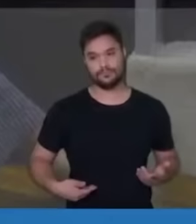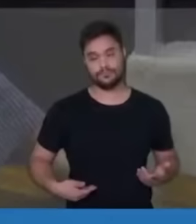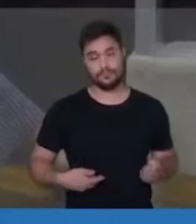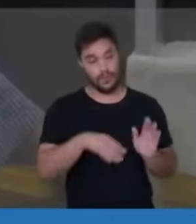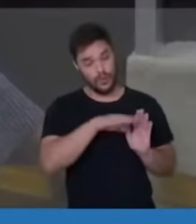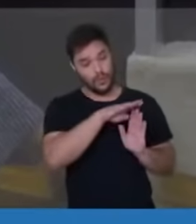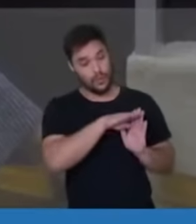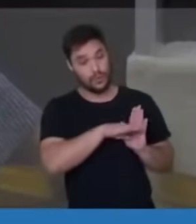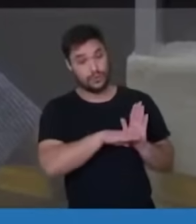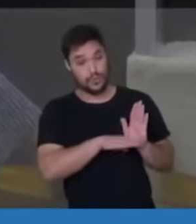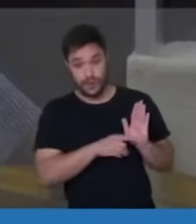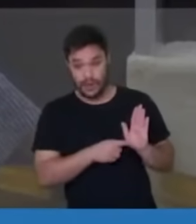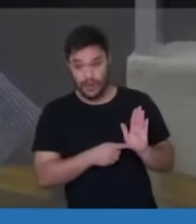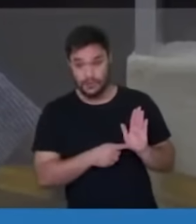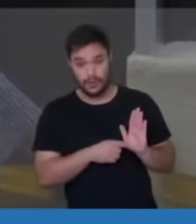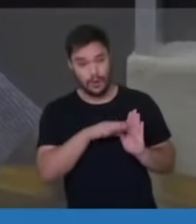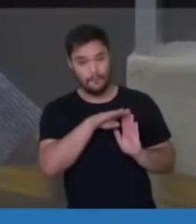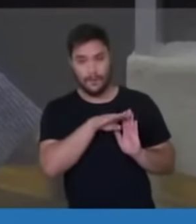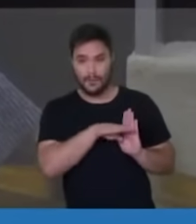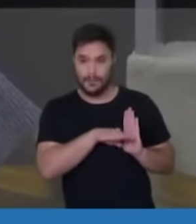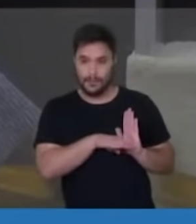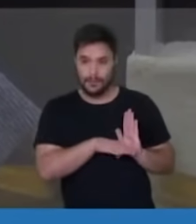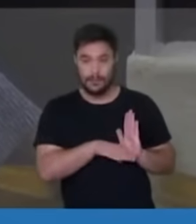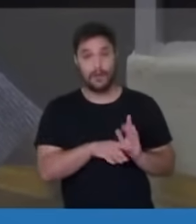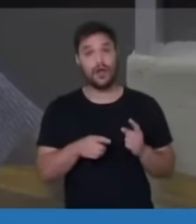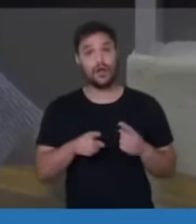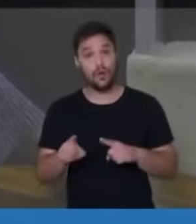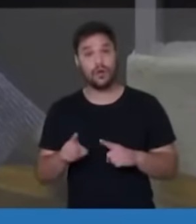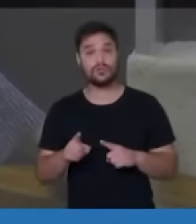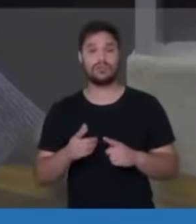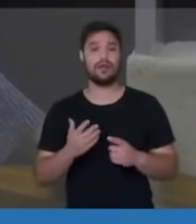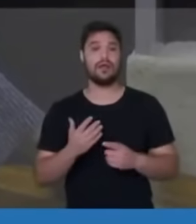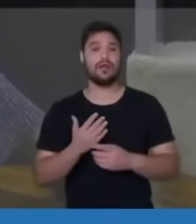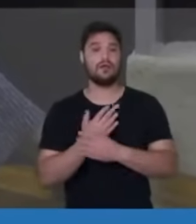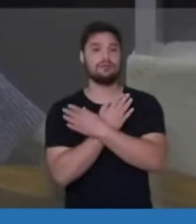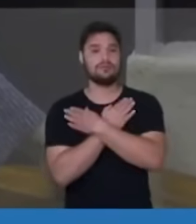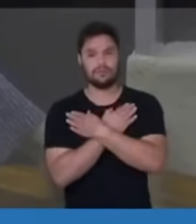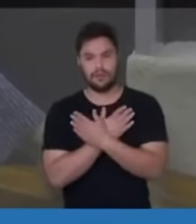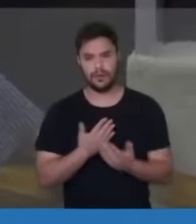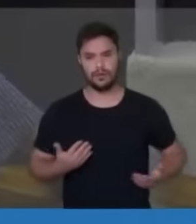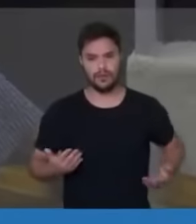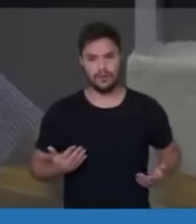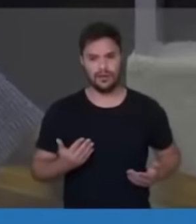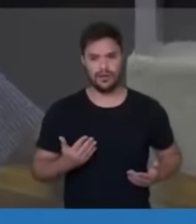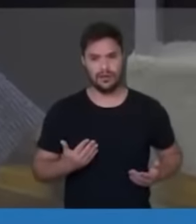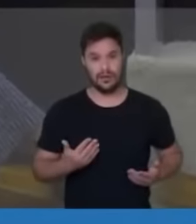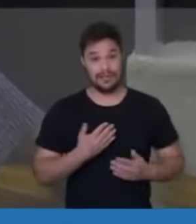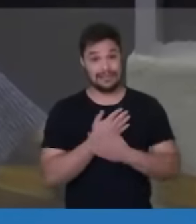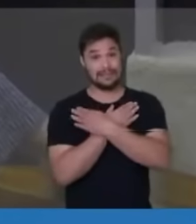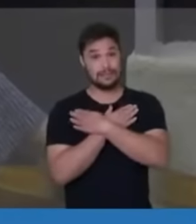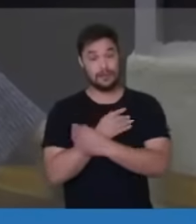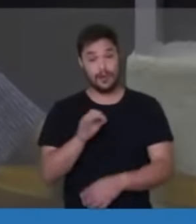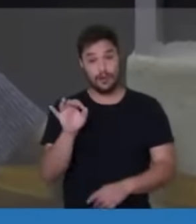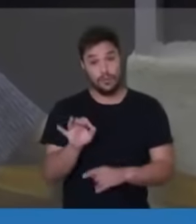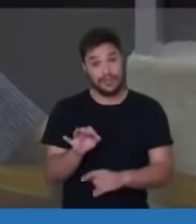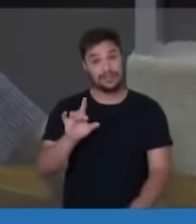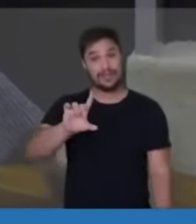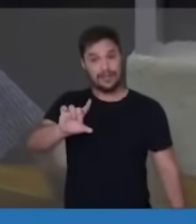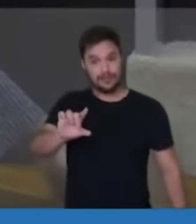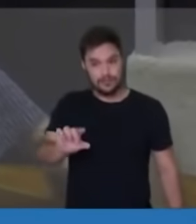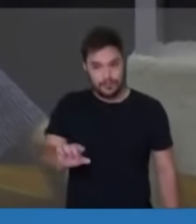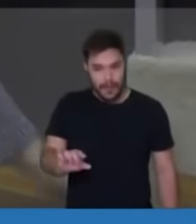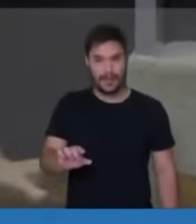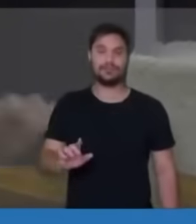políticas para enfrentar o desemprego. Nunca tivemos um nível de desemprego tão baixo nos últimos anos.